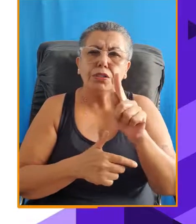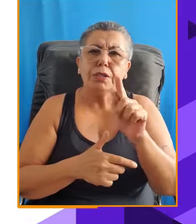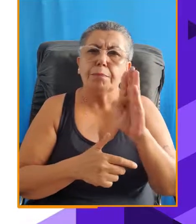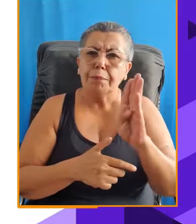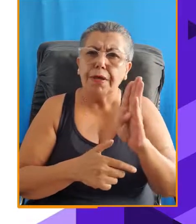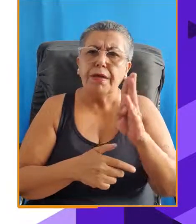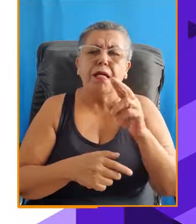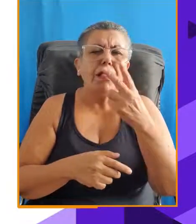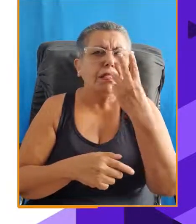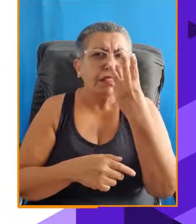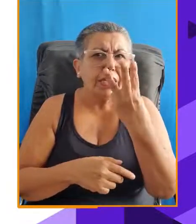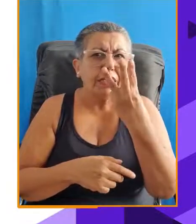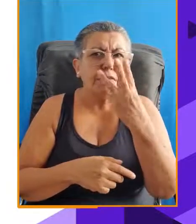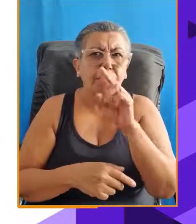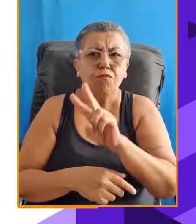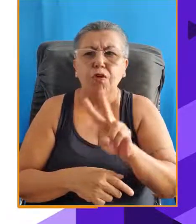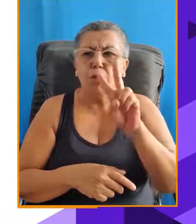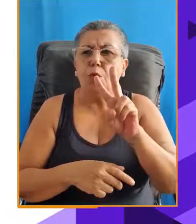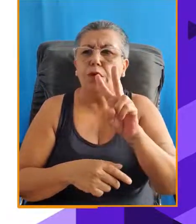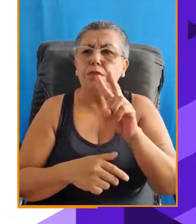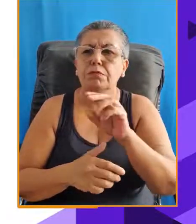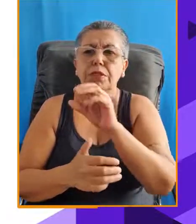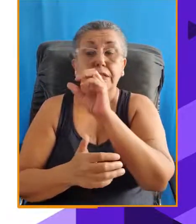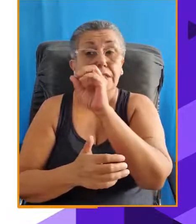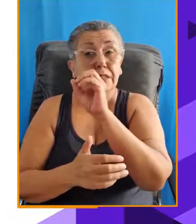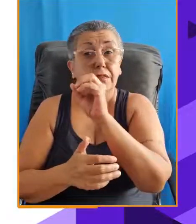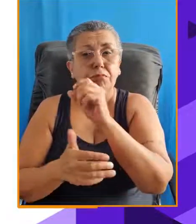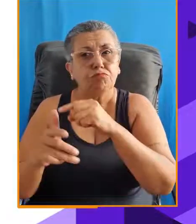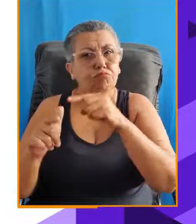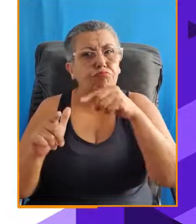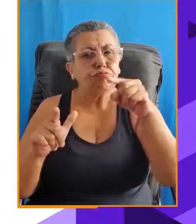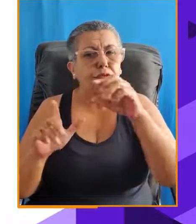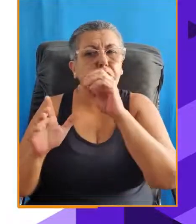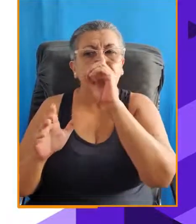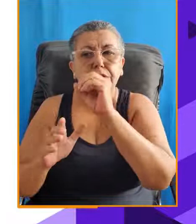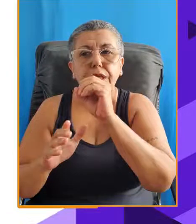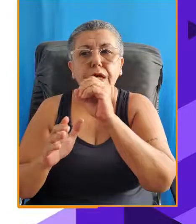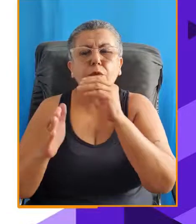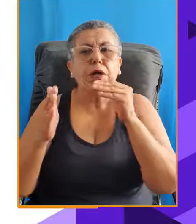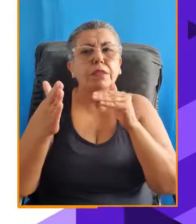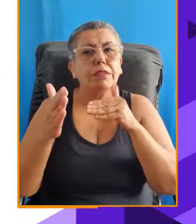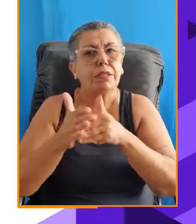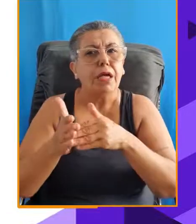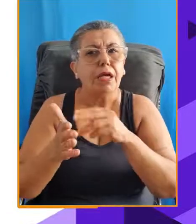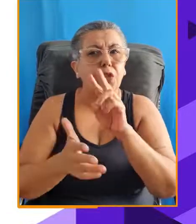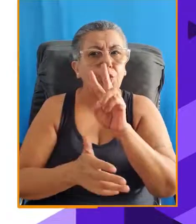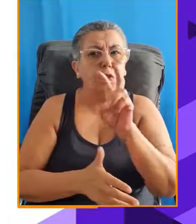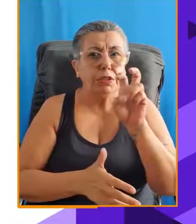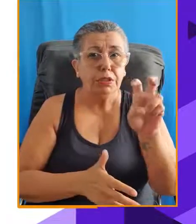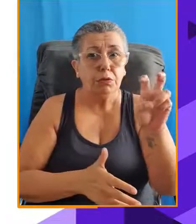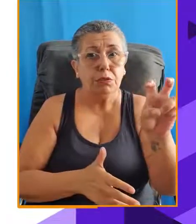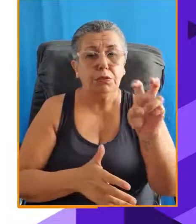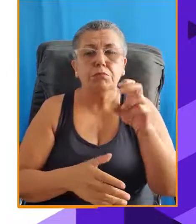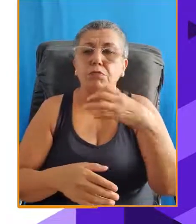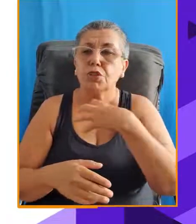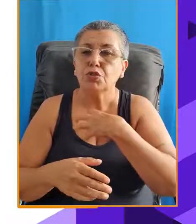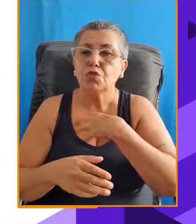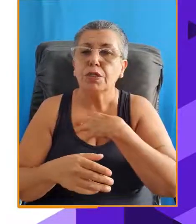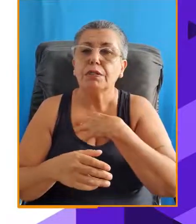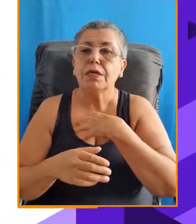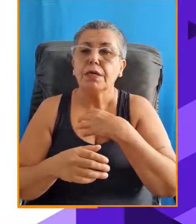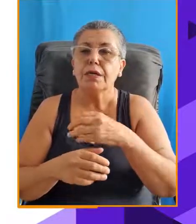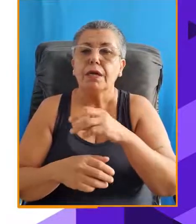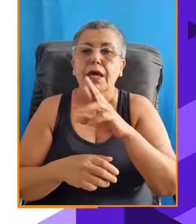apresenta três valores com escala entre 0 e 255. Dessa forma, temos o